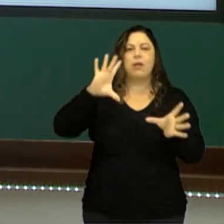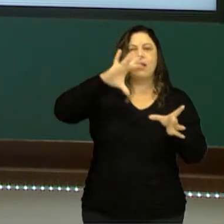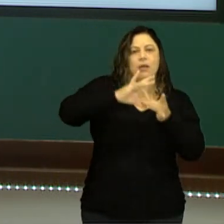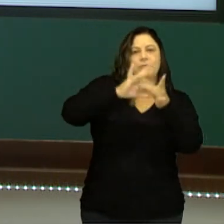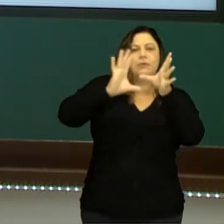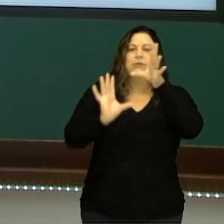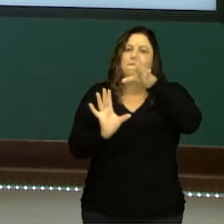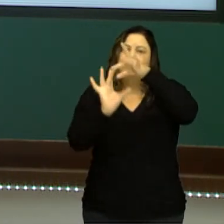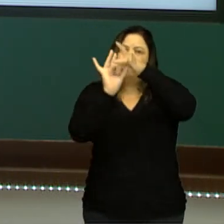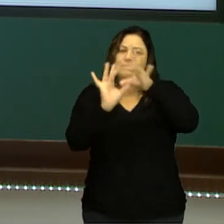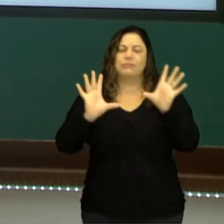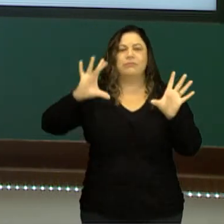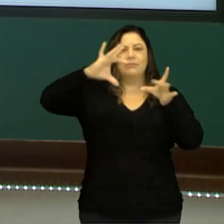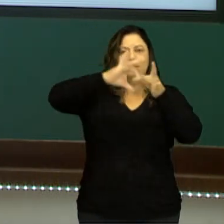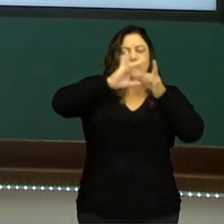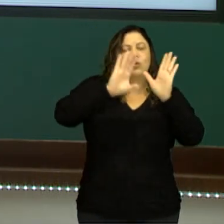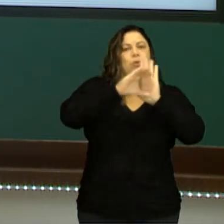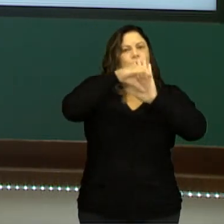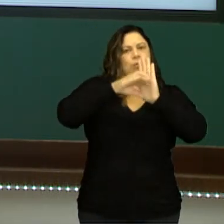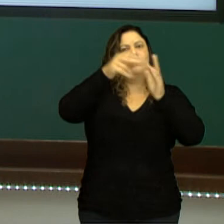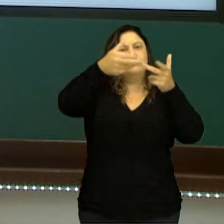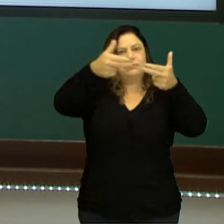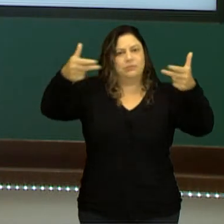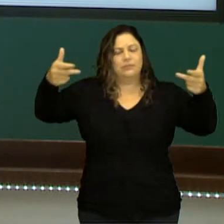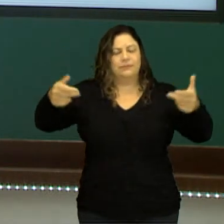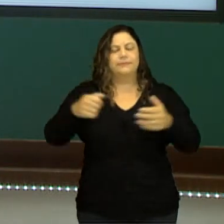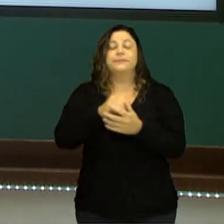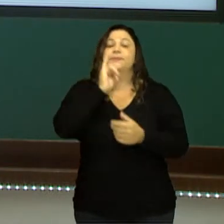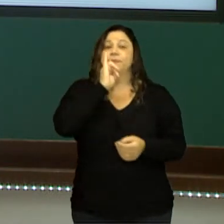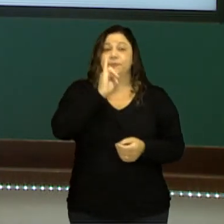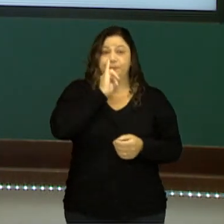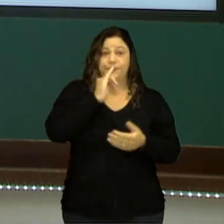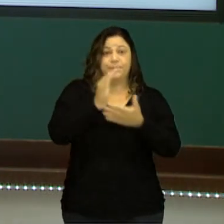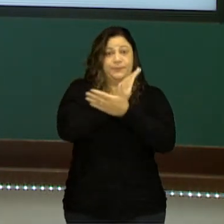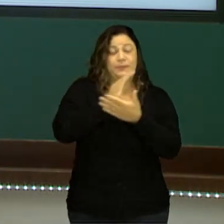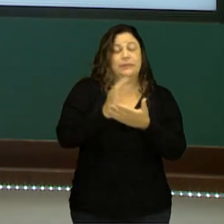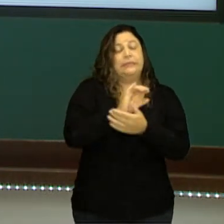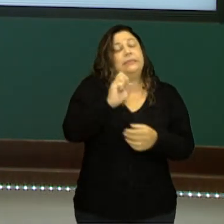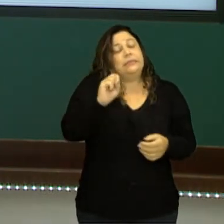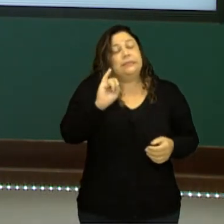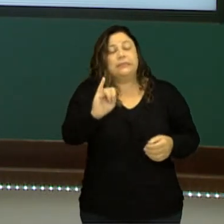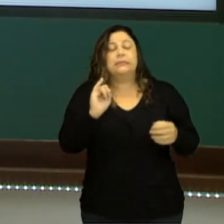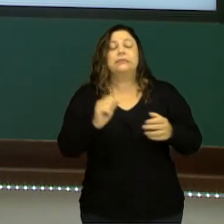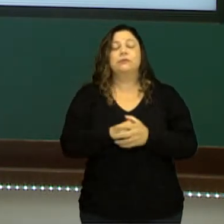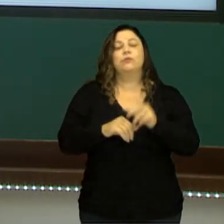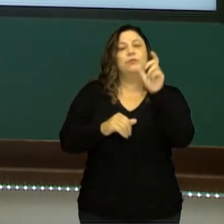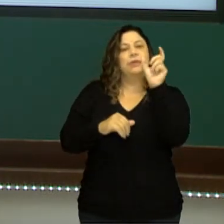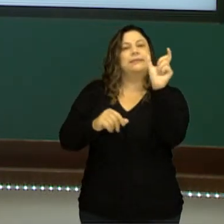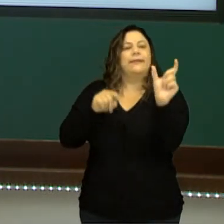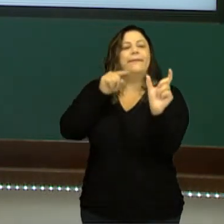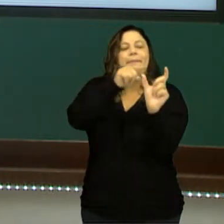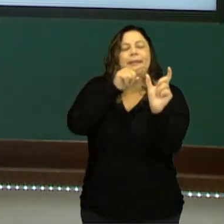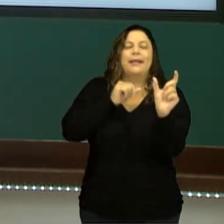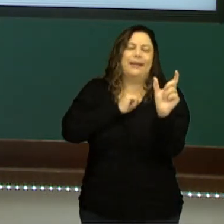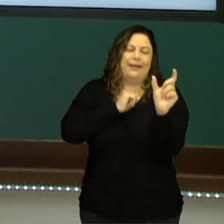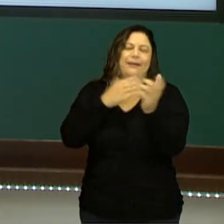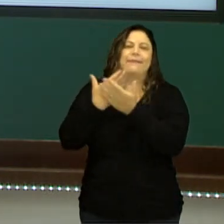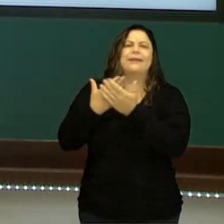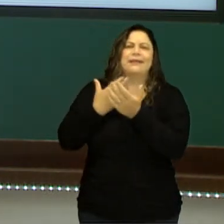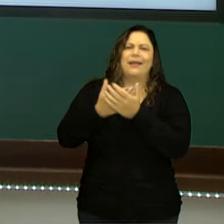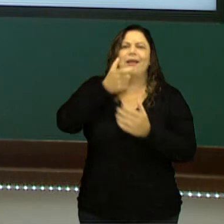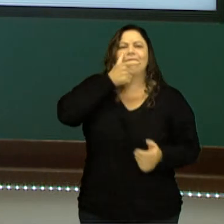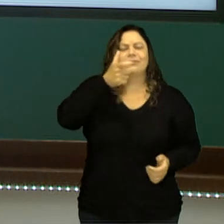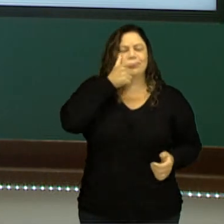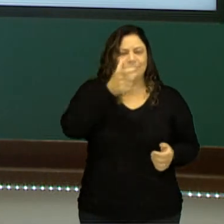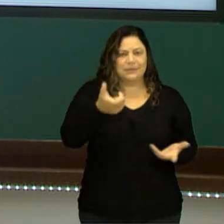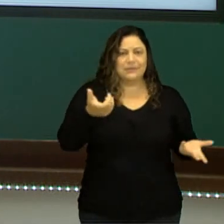com outros conceitos, né? Então, a gente usou aí alguns exemplos. Se eu for fazer um mapa mental, por exemplo, da aula que eu estou